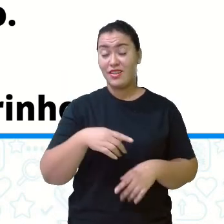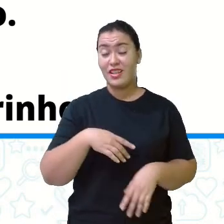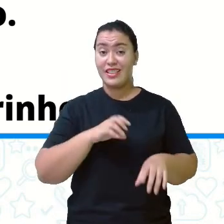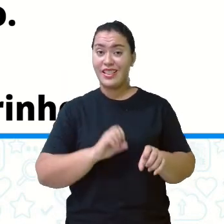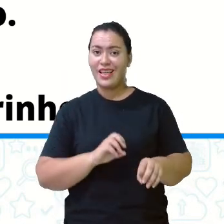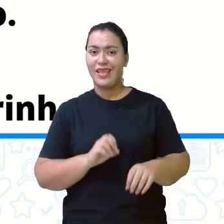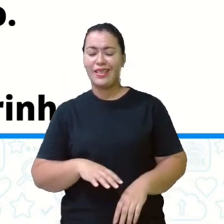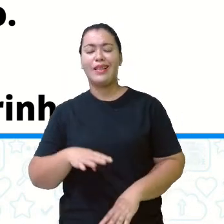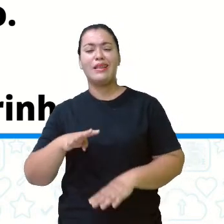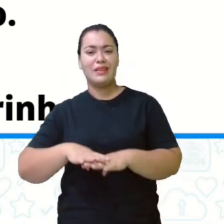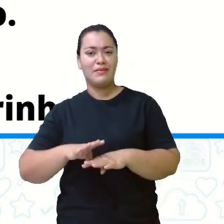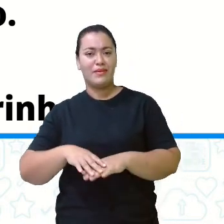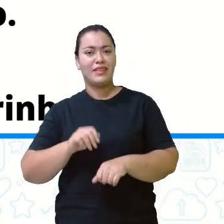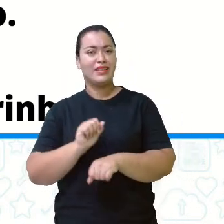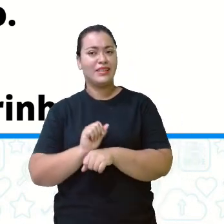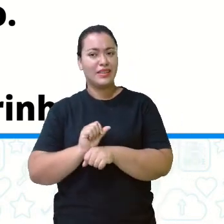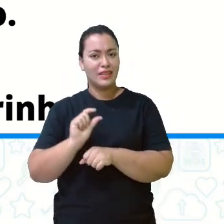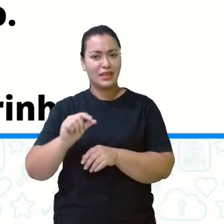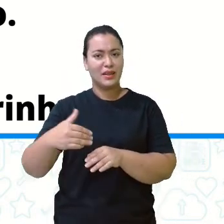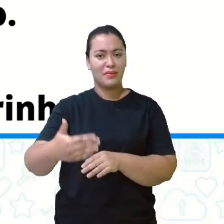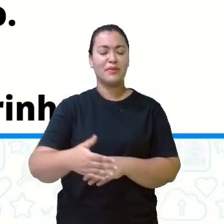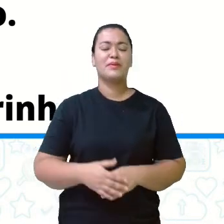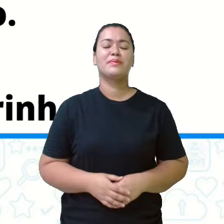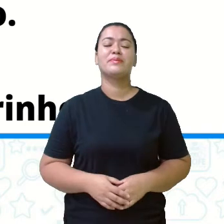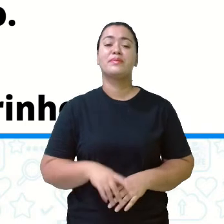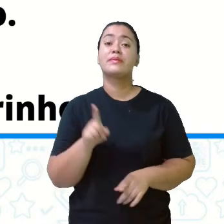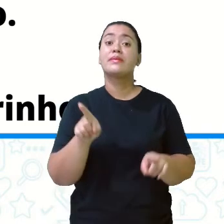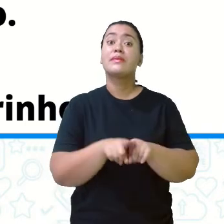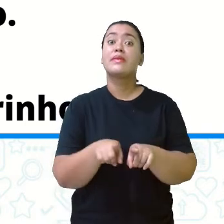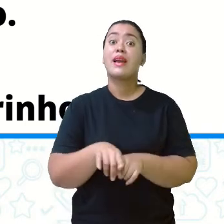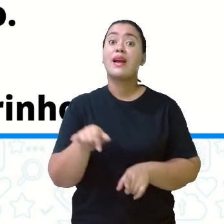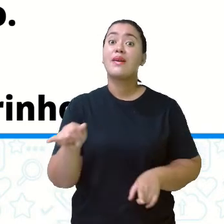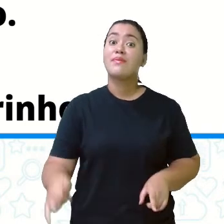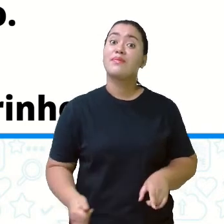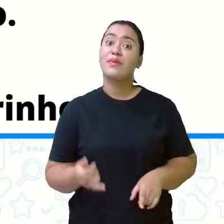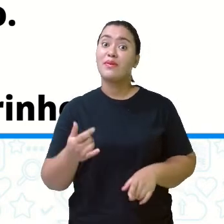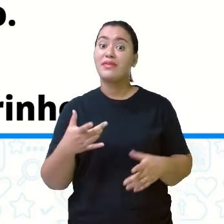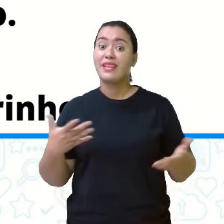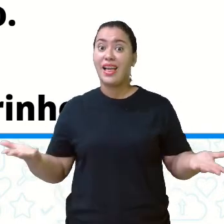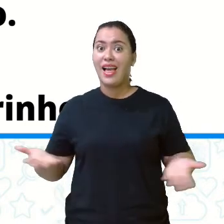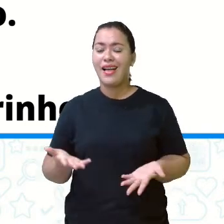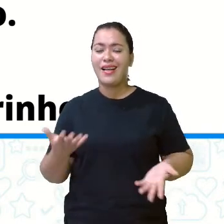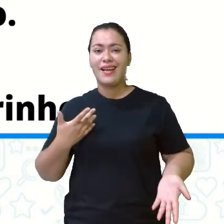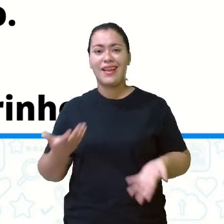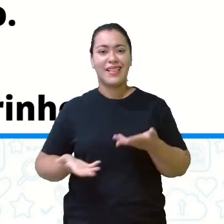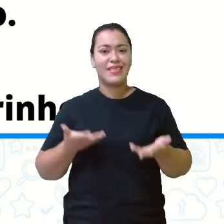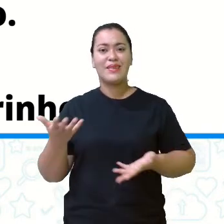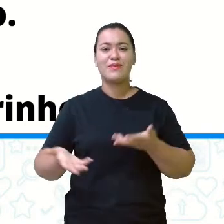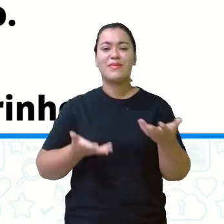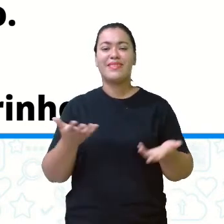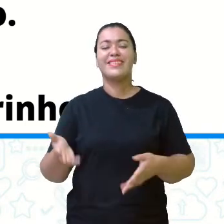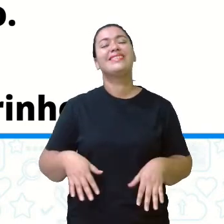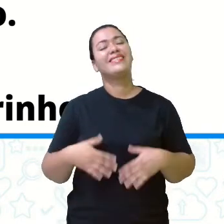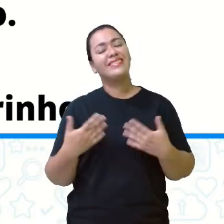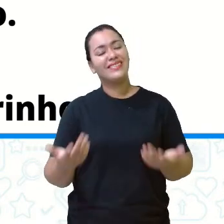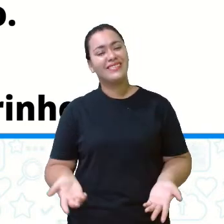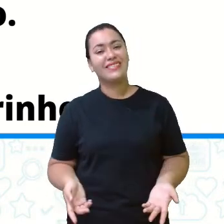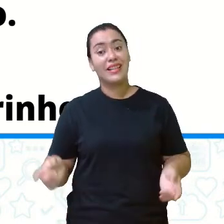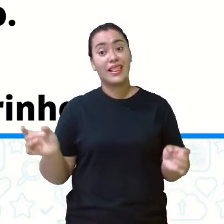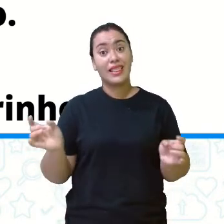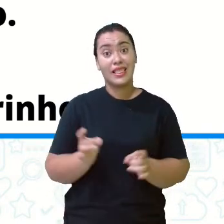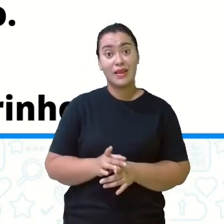que eu gosto de desafiar esses estudantes. E aproveitando que eles hoje estão com a corda toda, hein? Com certeza. Então, olha, quando